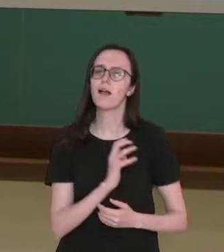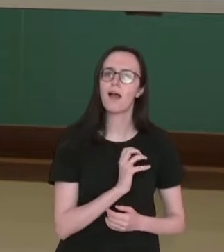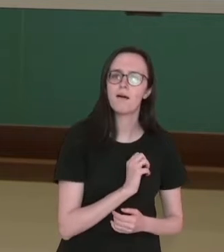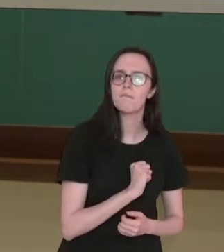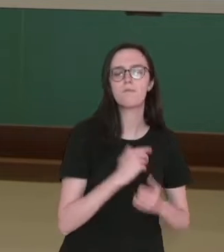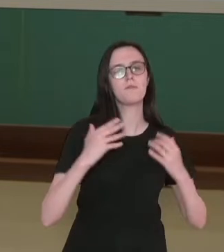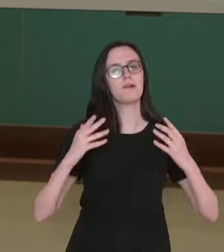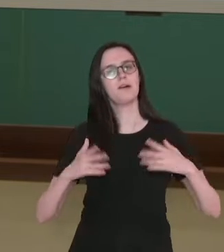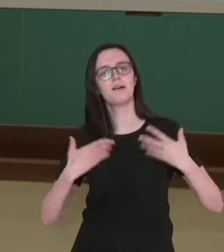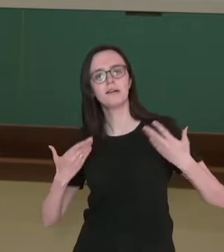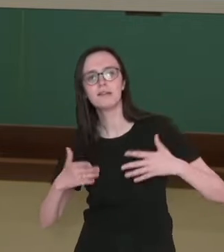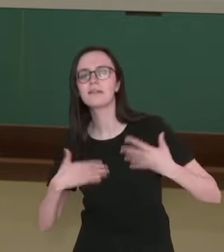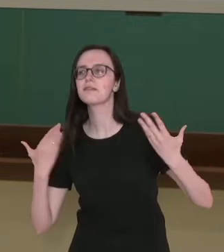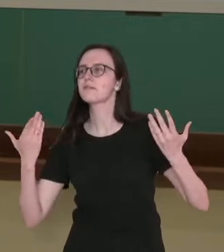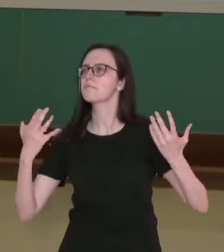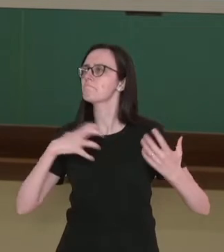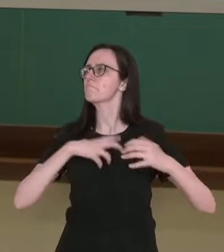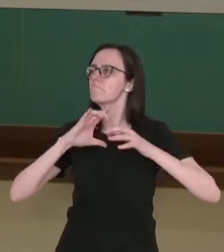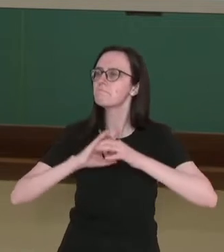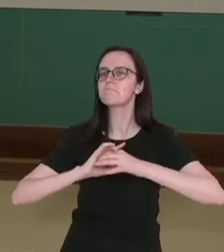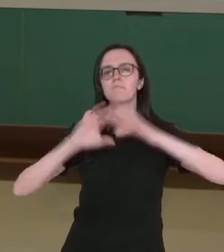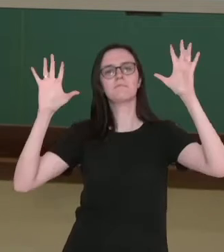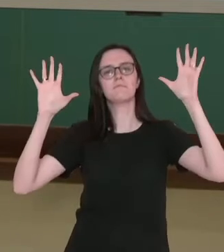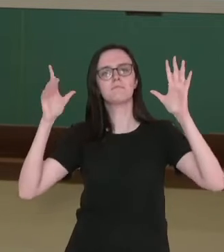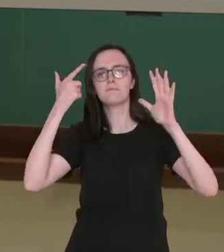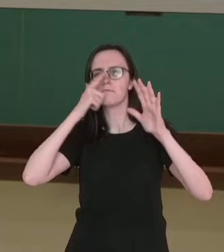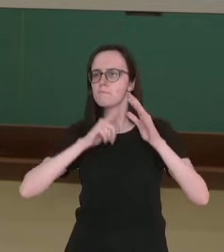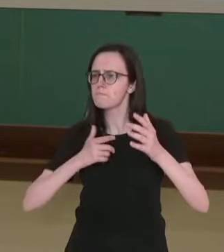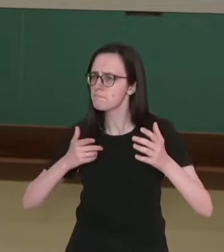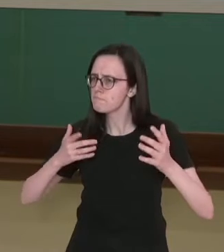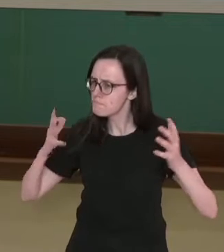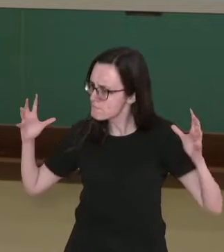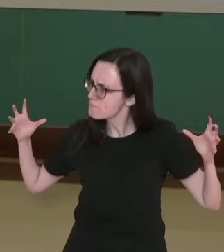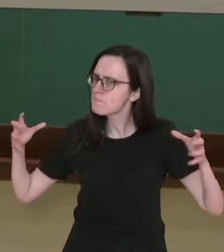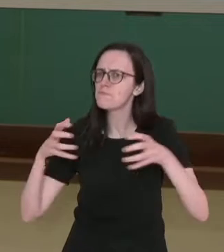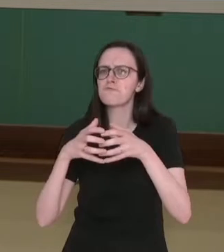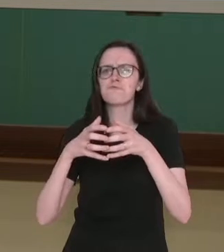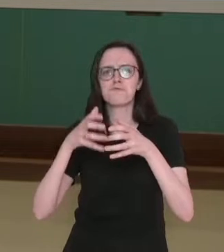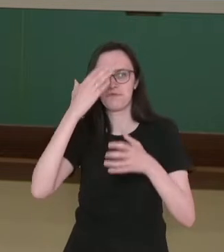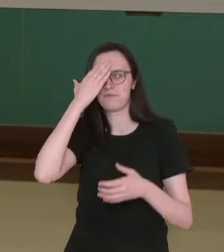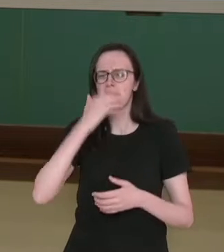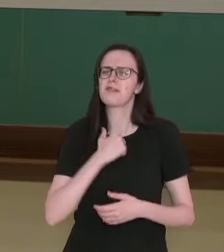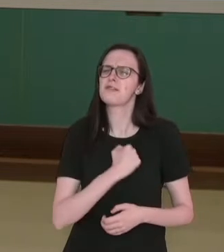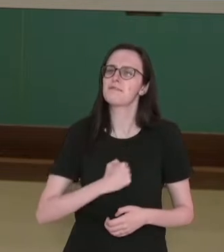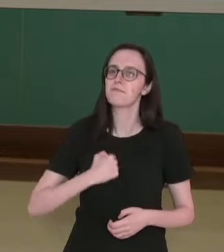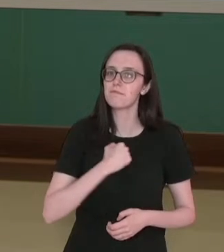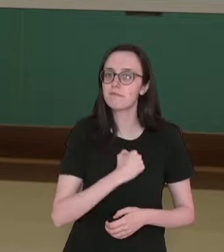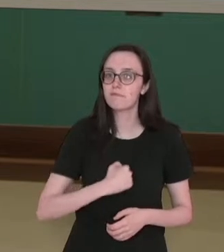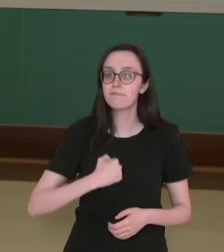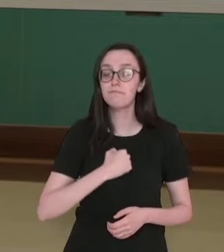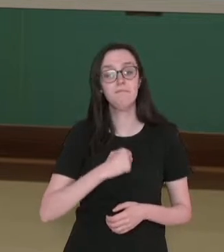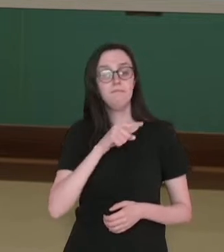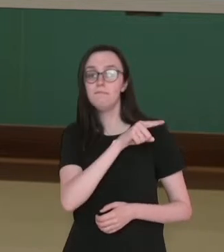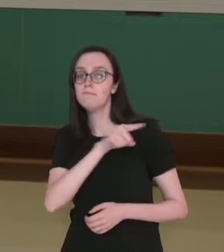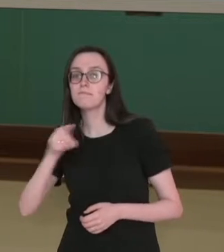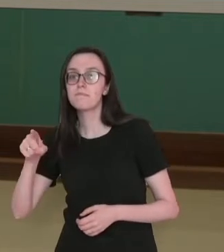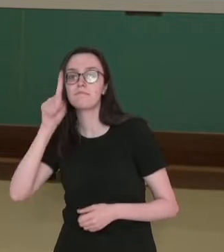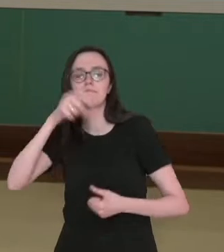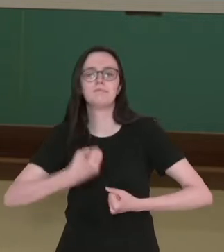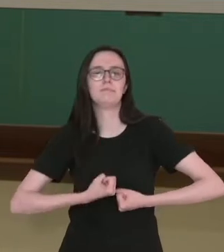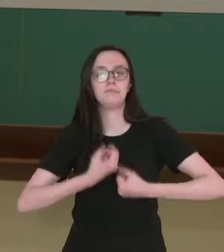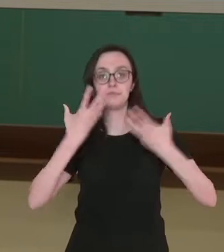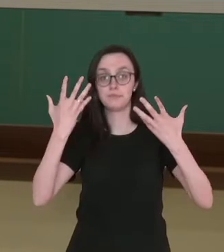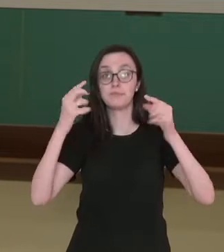de alegria, de liberdade, de engajamento, de saudade, são expressos e